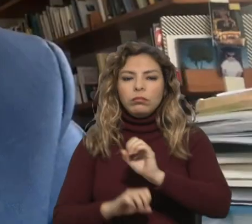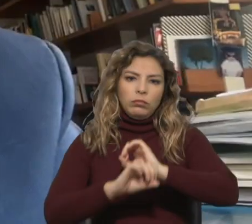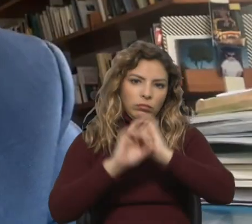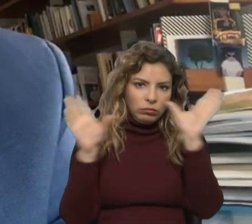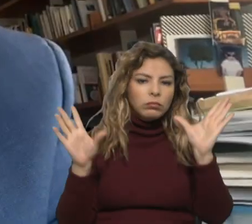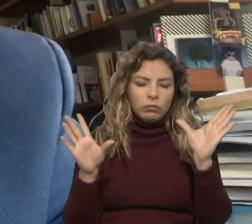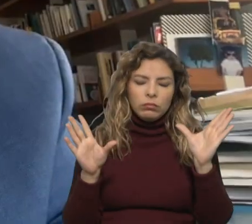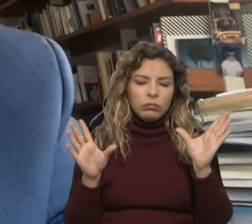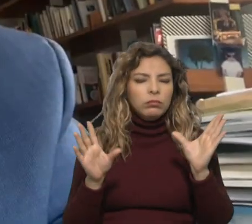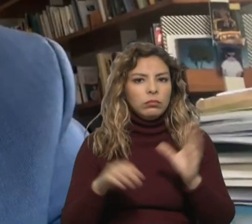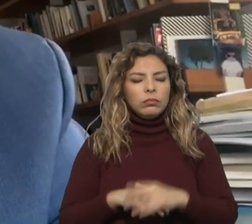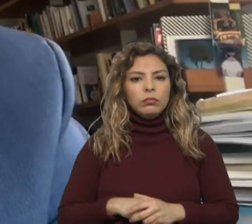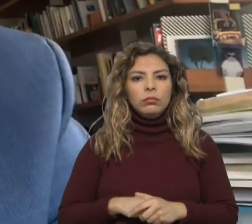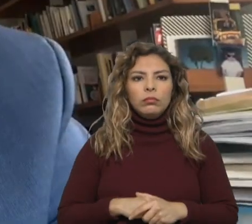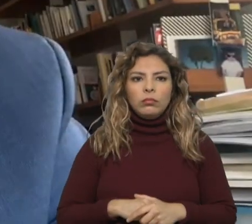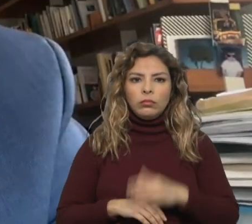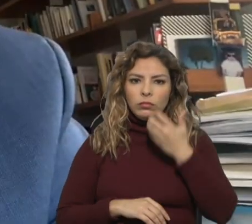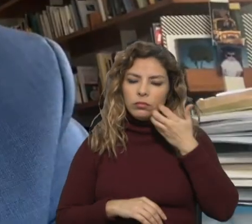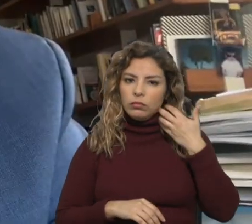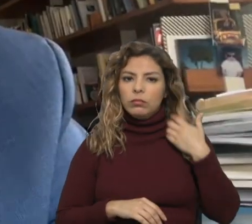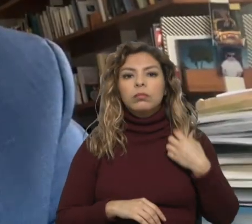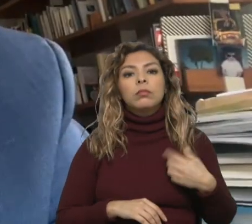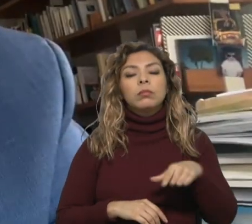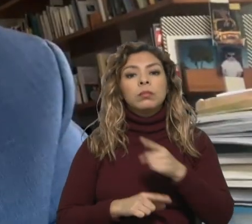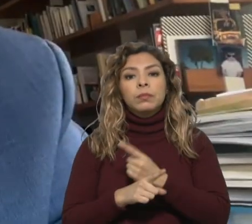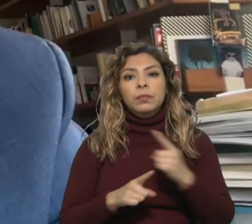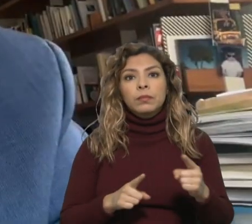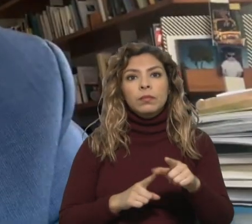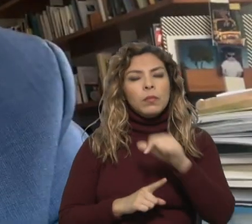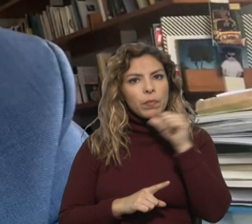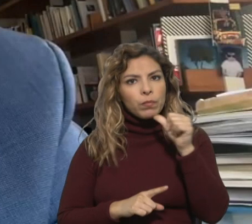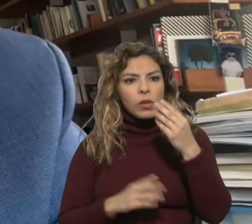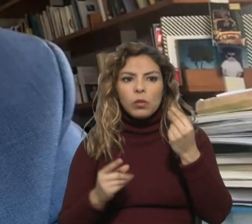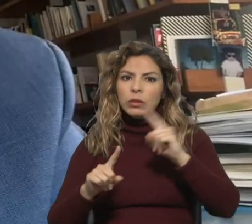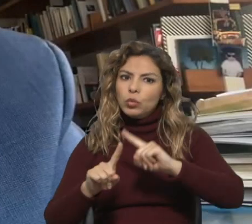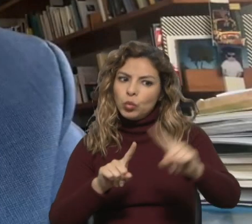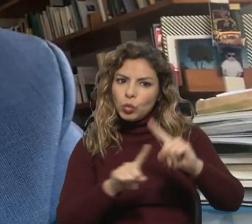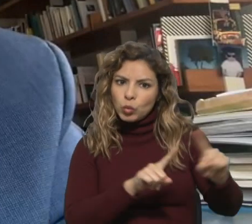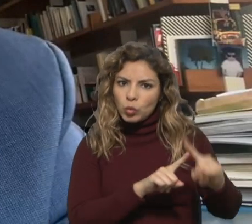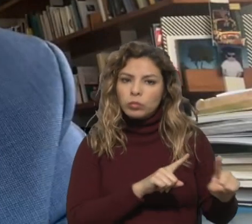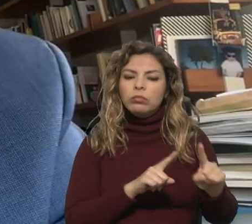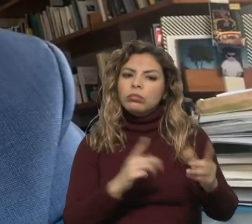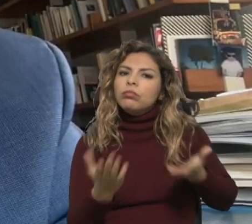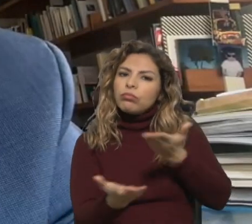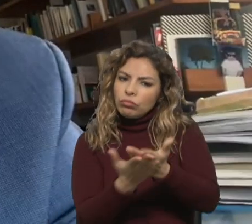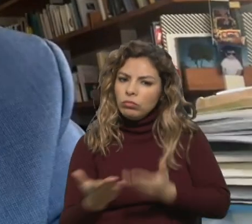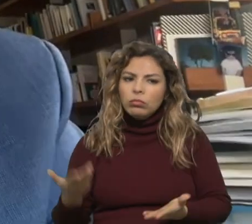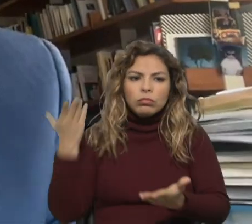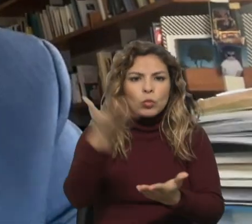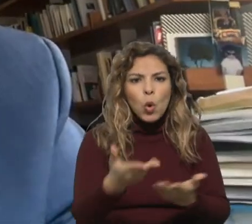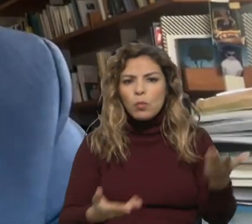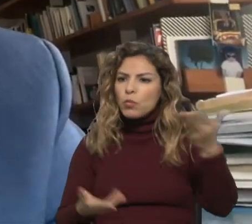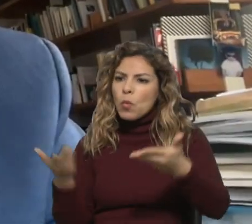Indiscutivelmente. Nós sabemos que sim, apesar de personalidades muito diversas e de contributos muito válidos de todos os papas